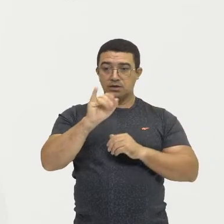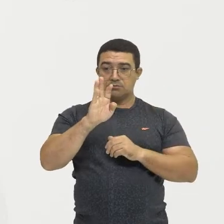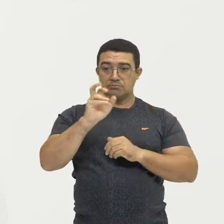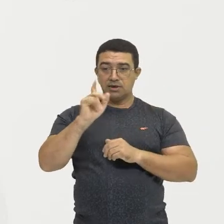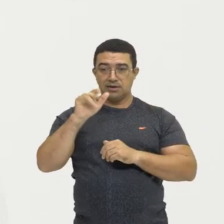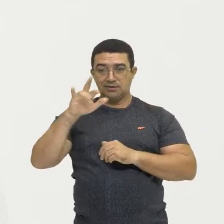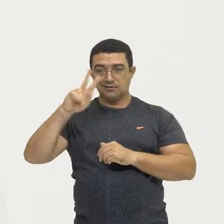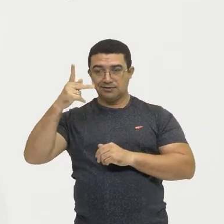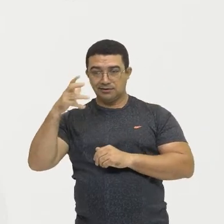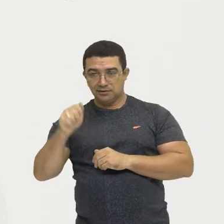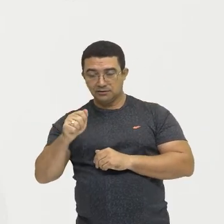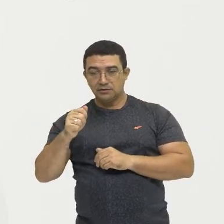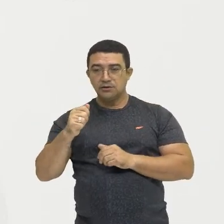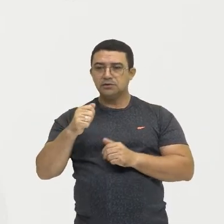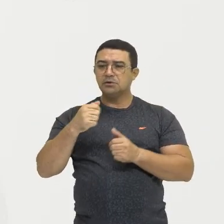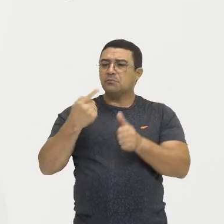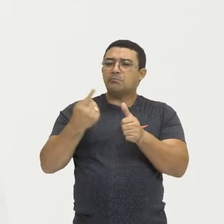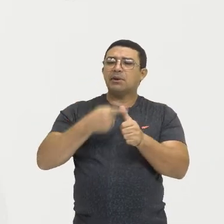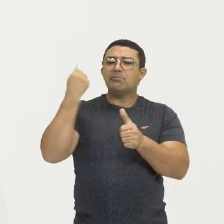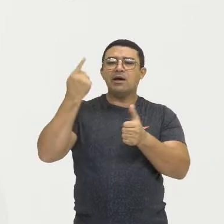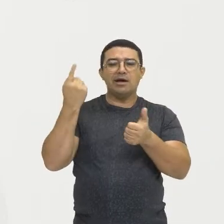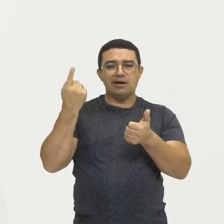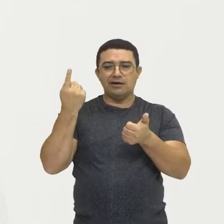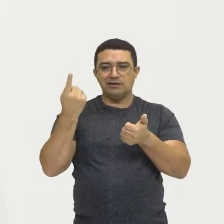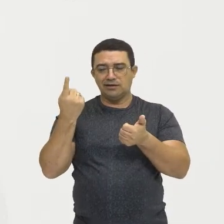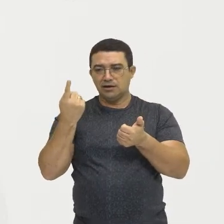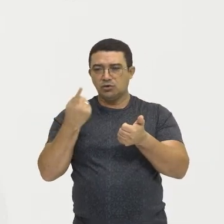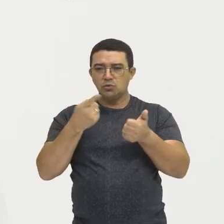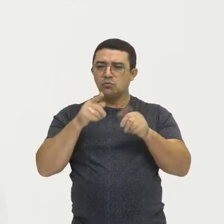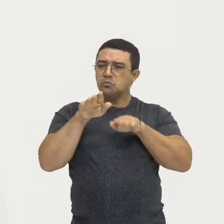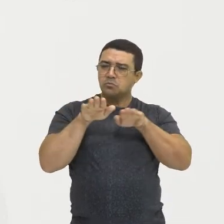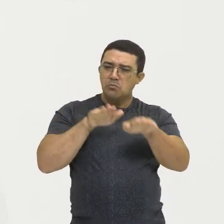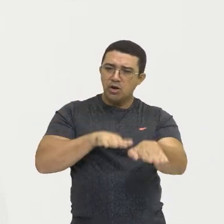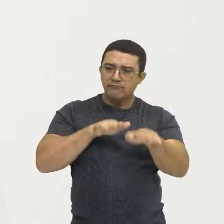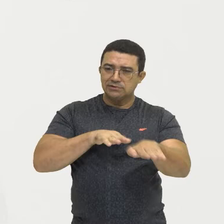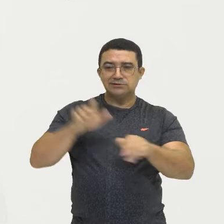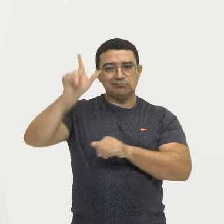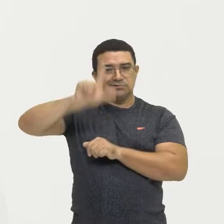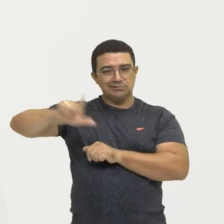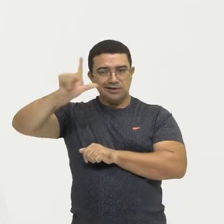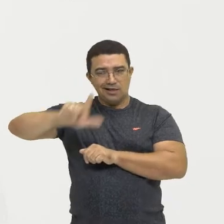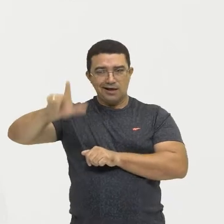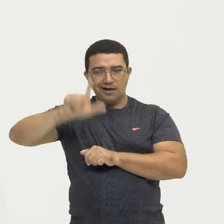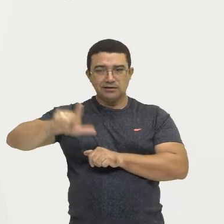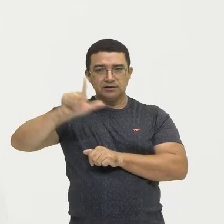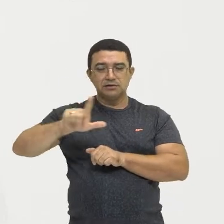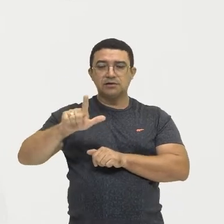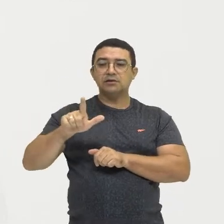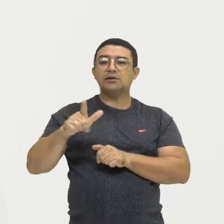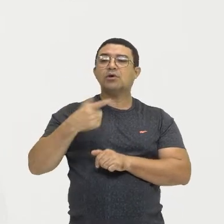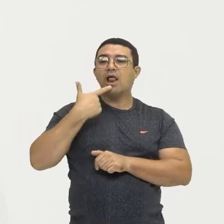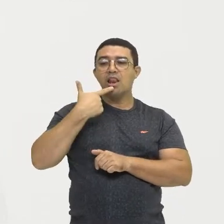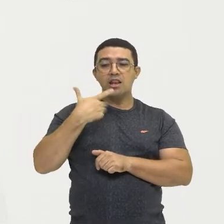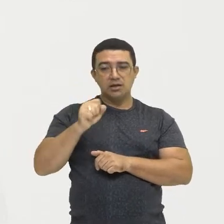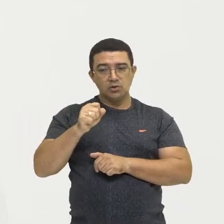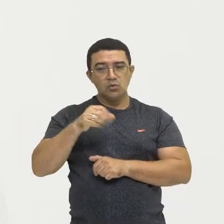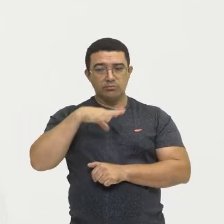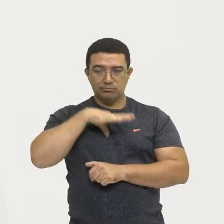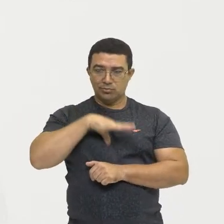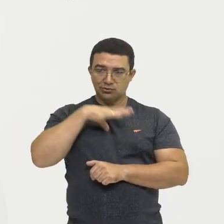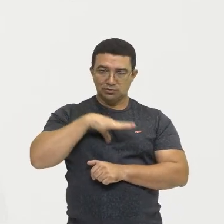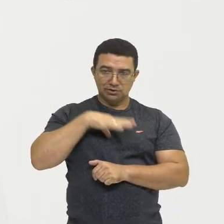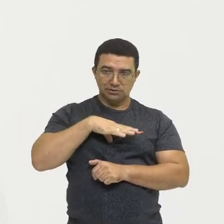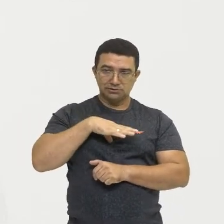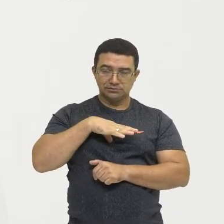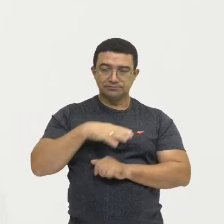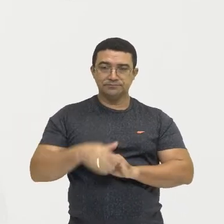da língua, dos primórdios da nossa língua, a primeira manifestação literária da língua portuguesa, que ainda não está no português